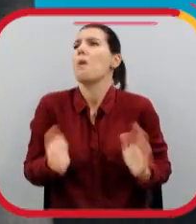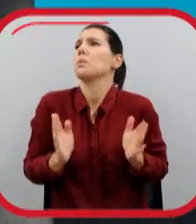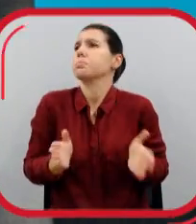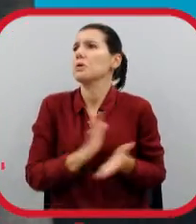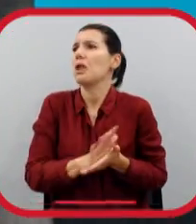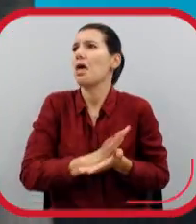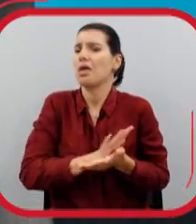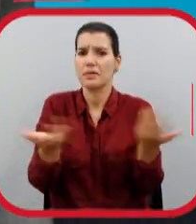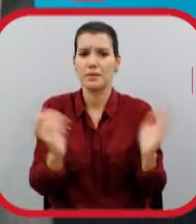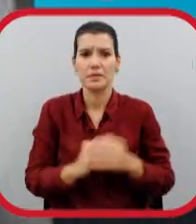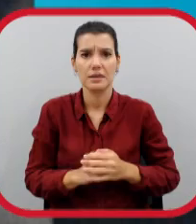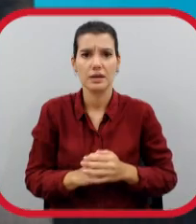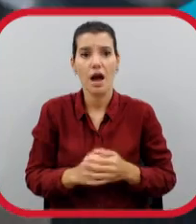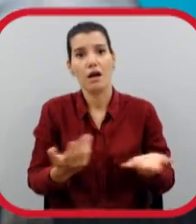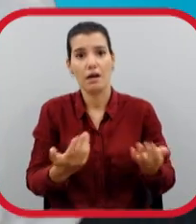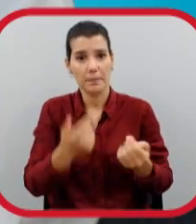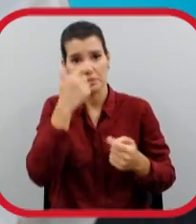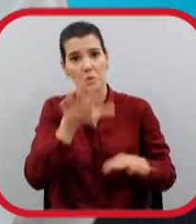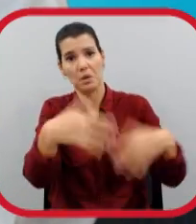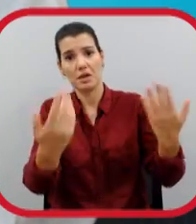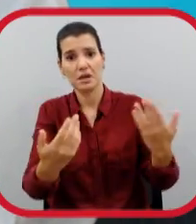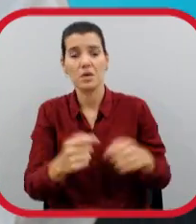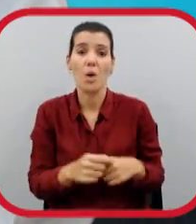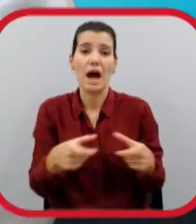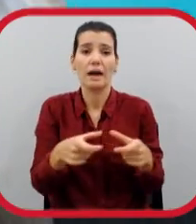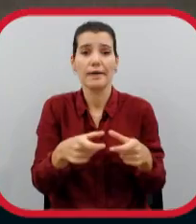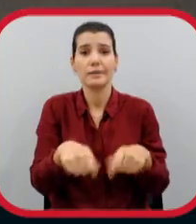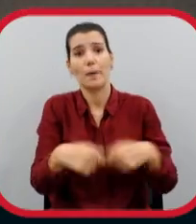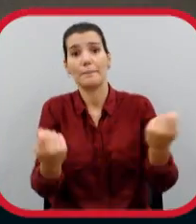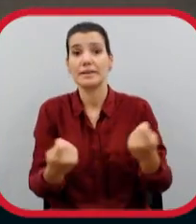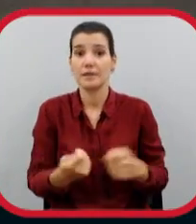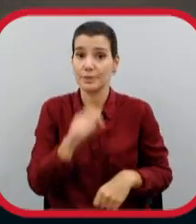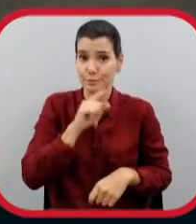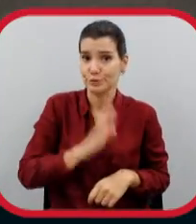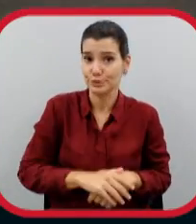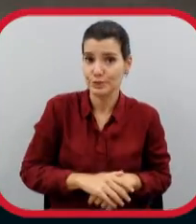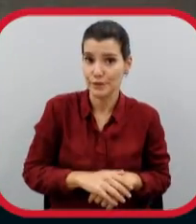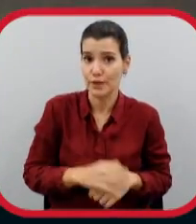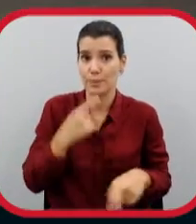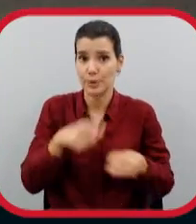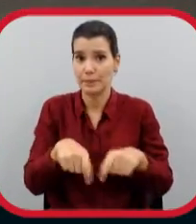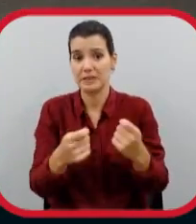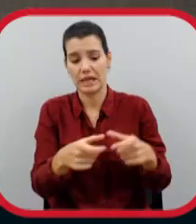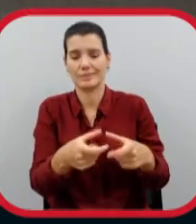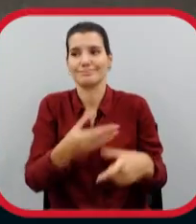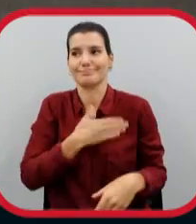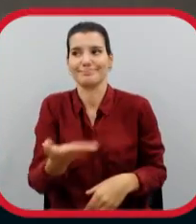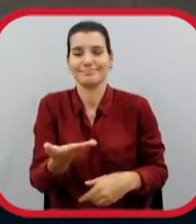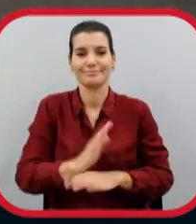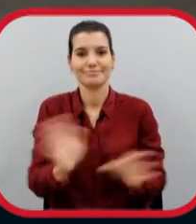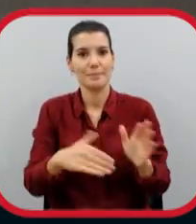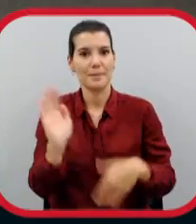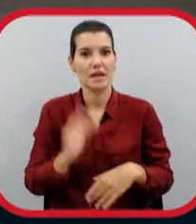de uma instituição, não é preciso nada. Se calhar é preciso um cartão do partido, em cima das circunstâncias. Isto